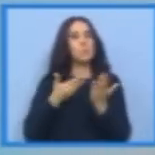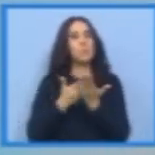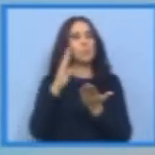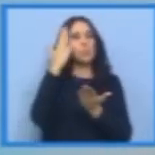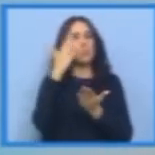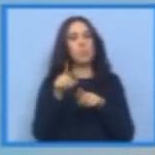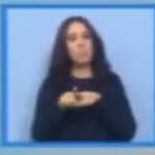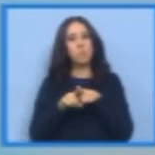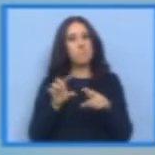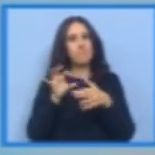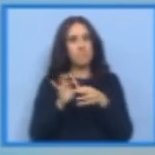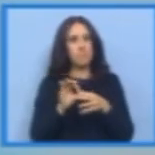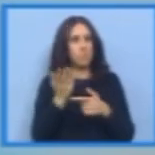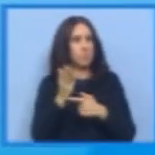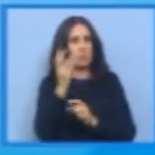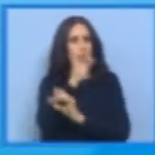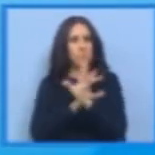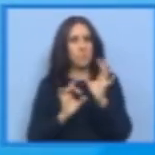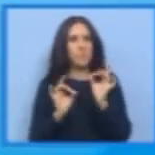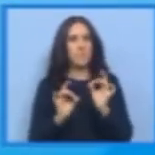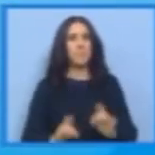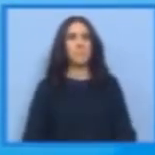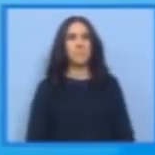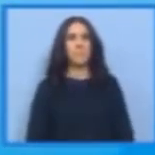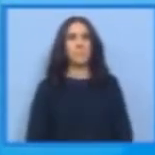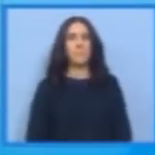intervir nas políticas, nomeadamente europeias. Sim. Uma das